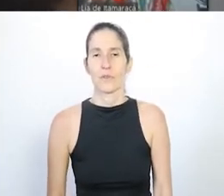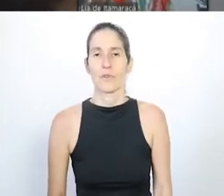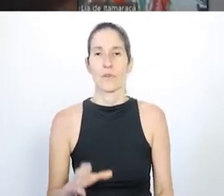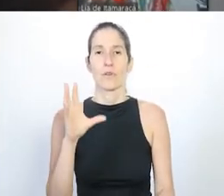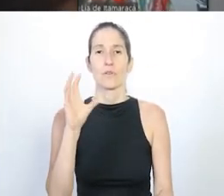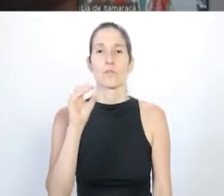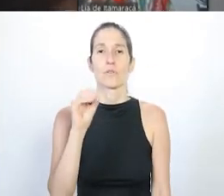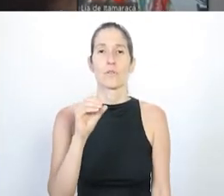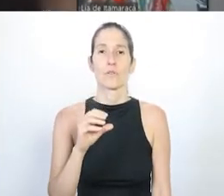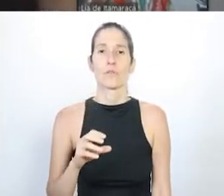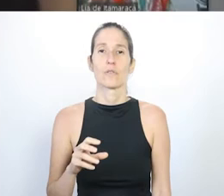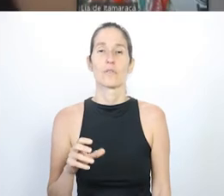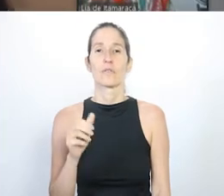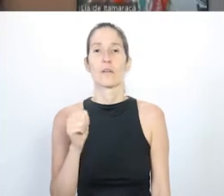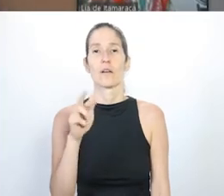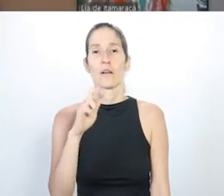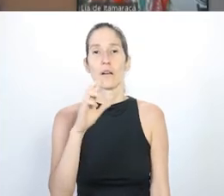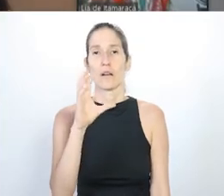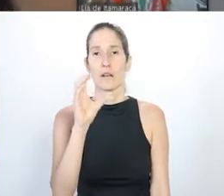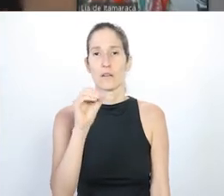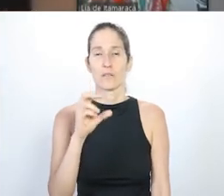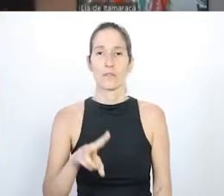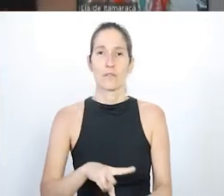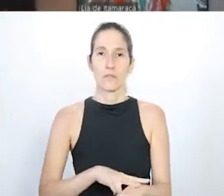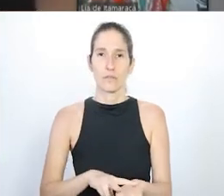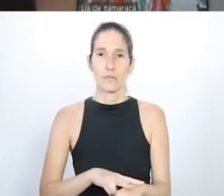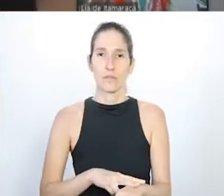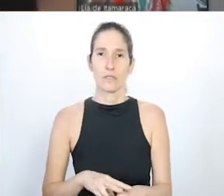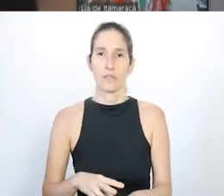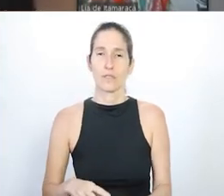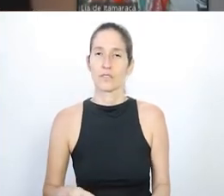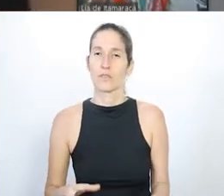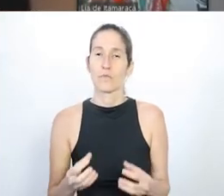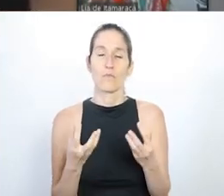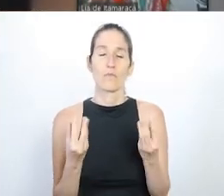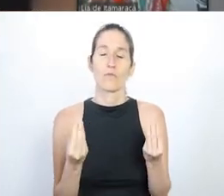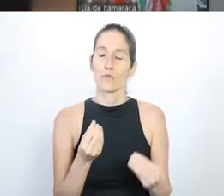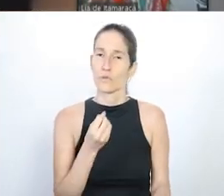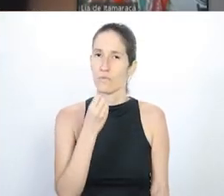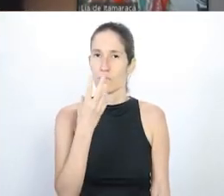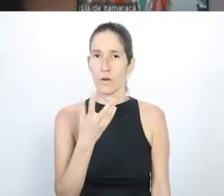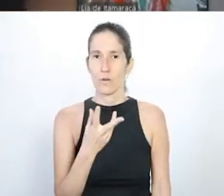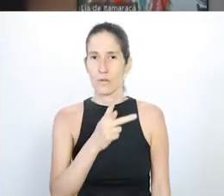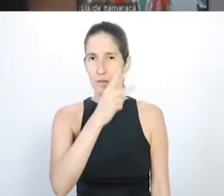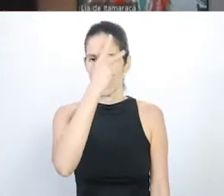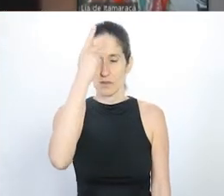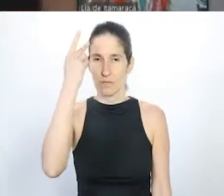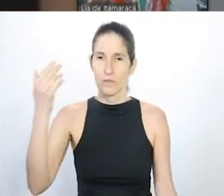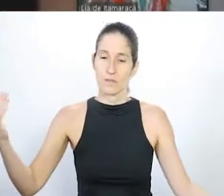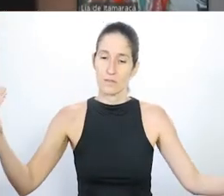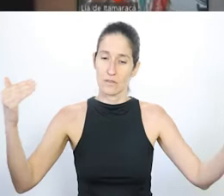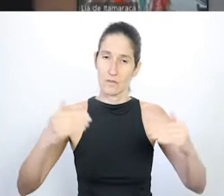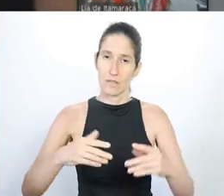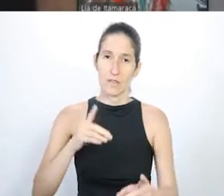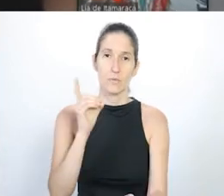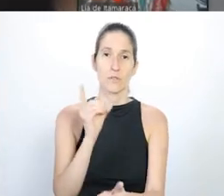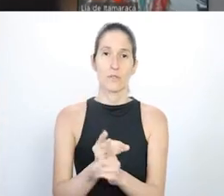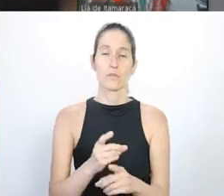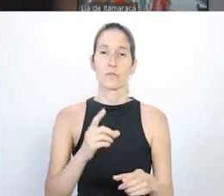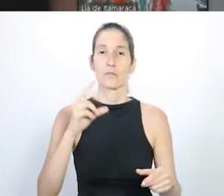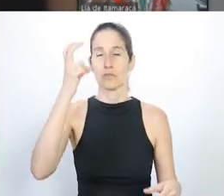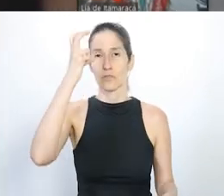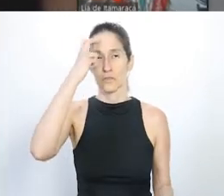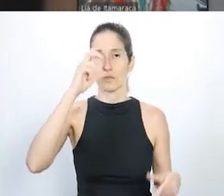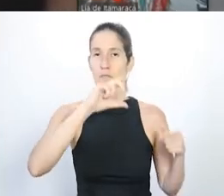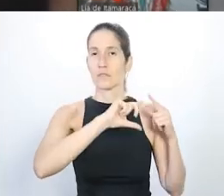mundo que a gente já conseguiu ter do nosso lado. Quem já foi na Chapada, tanto no encontro